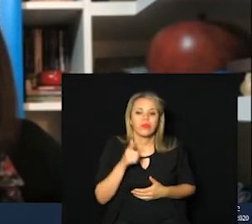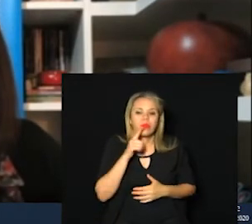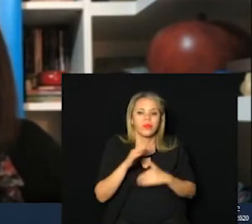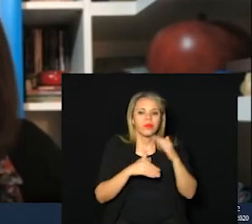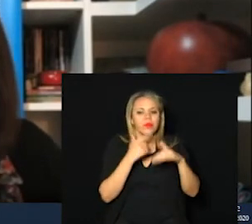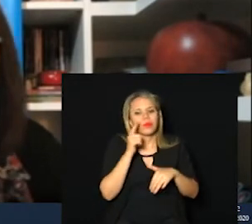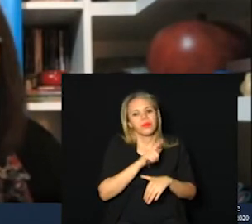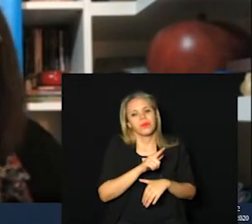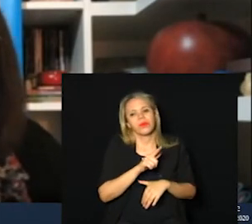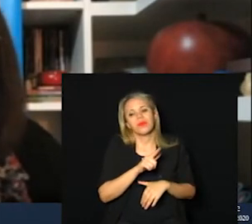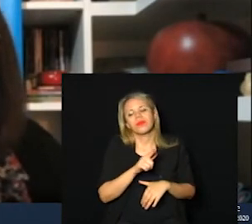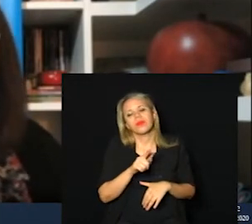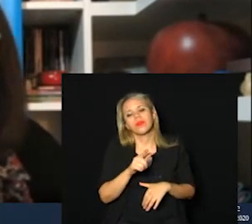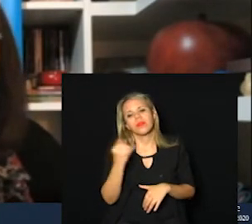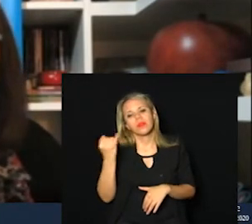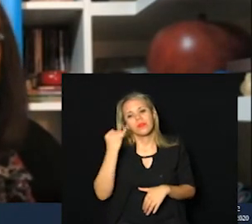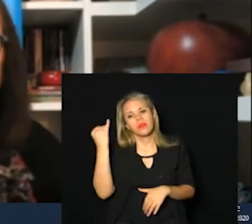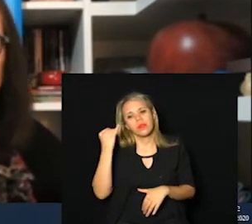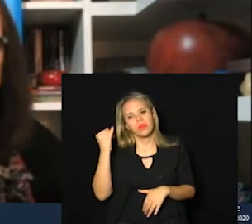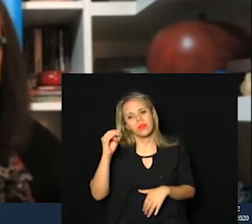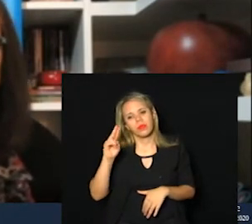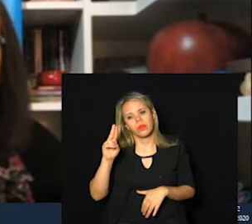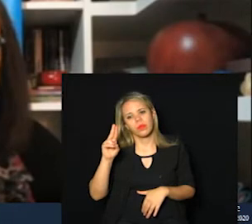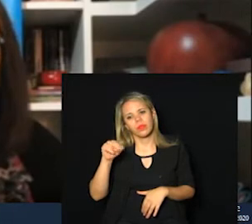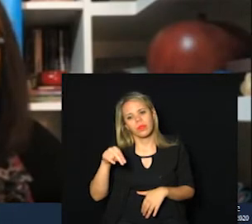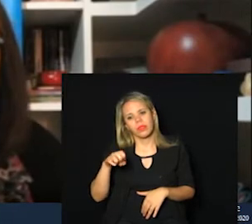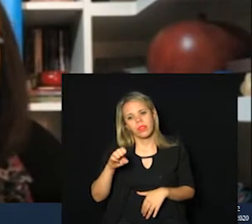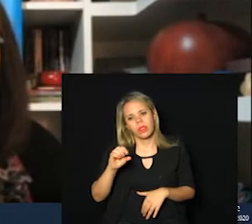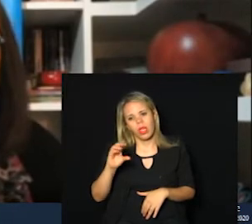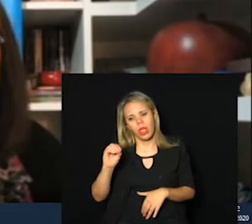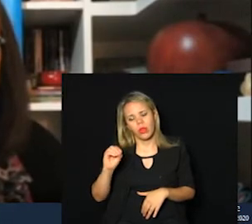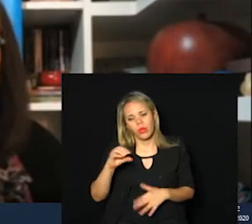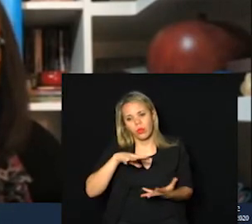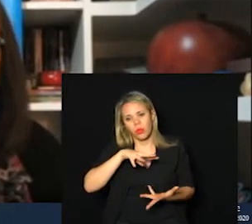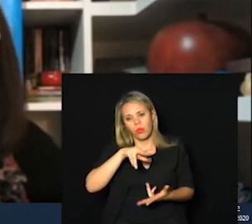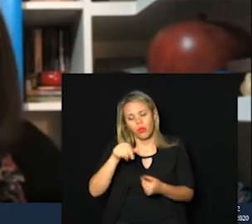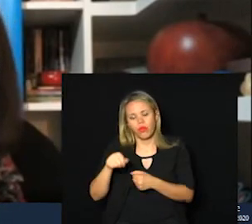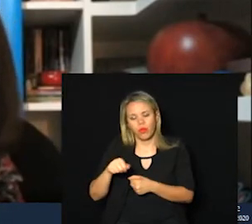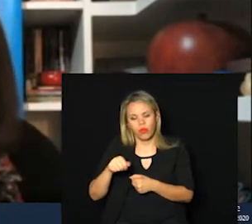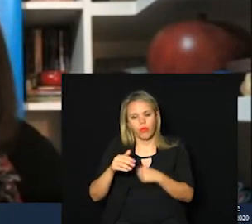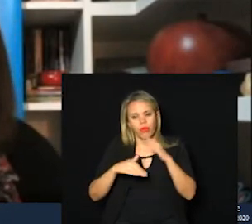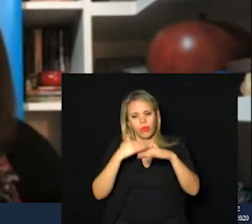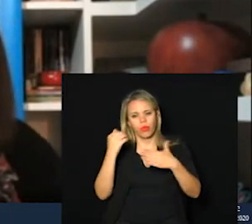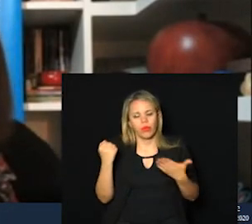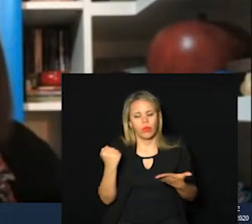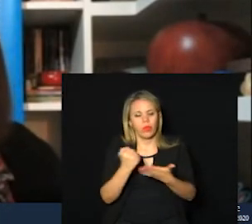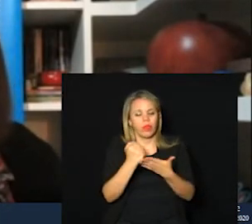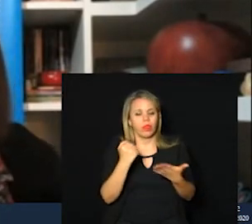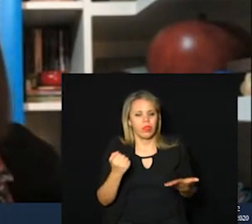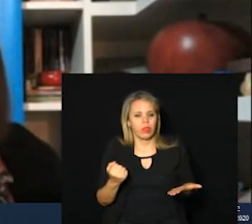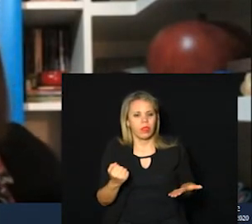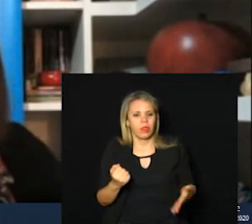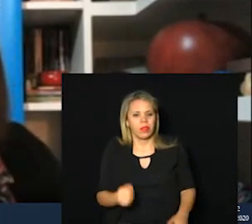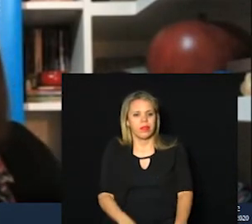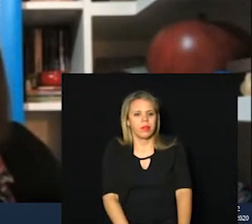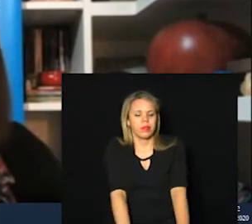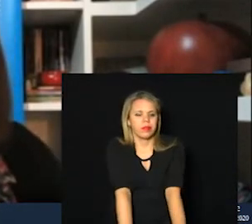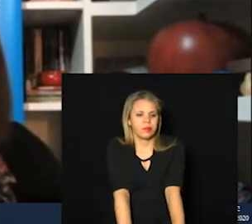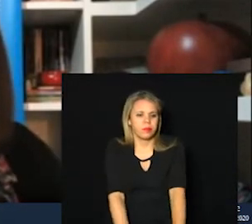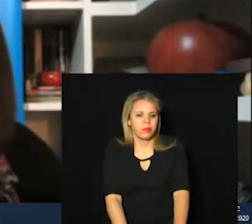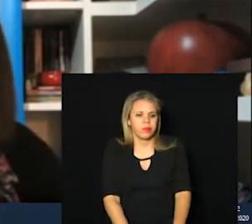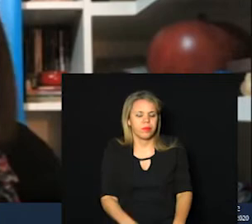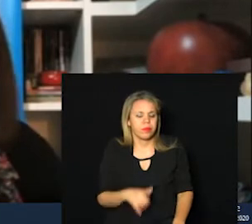construções, né, e da importância que a Unesco tem a nível mundial para essa construção, né, e desse